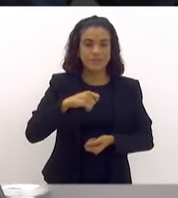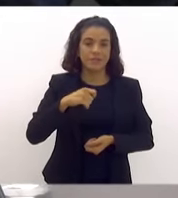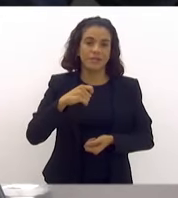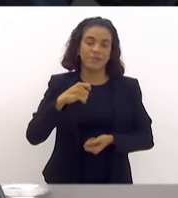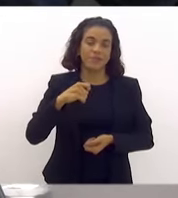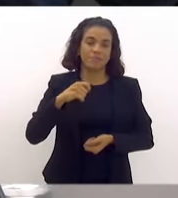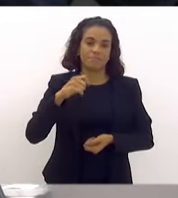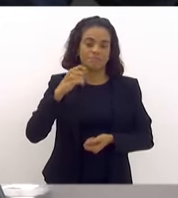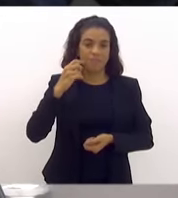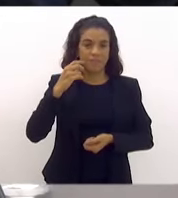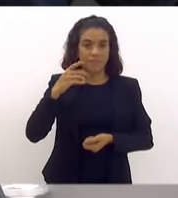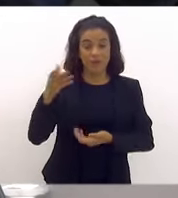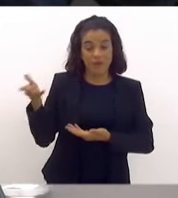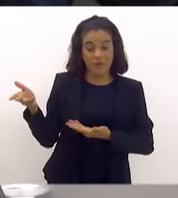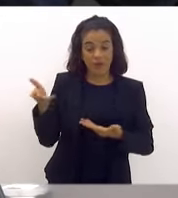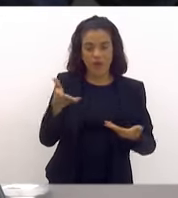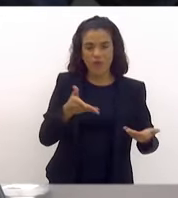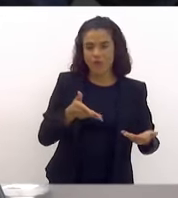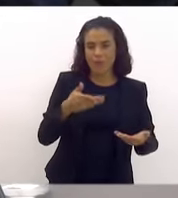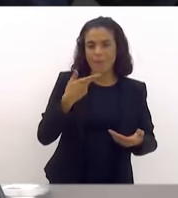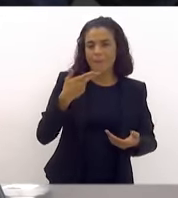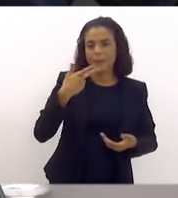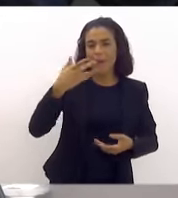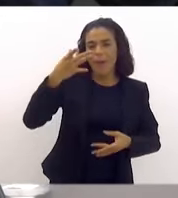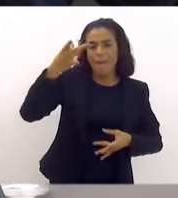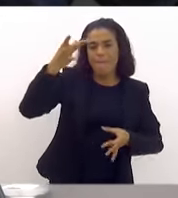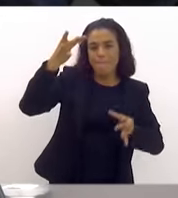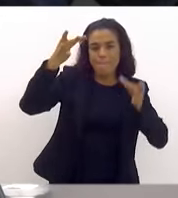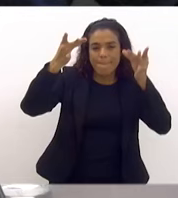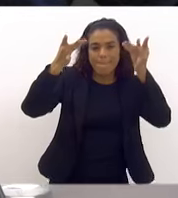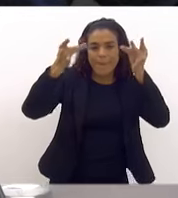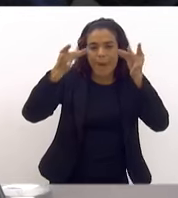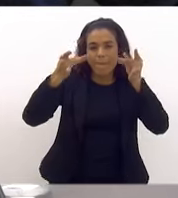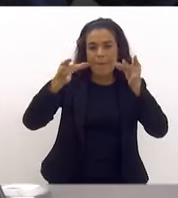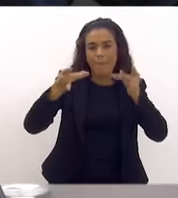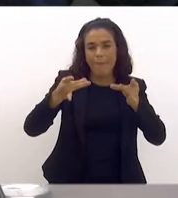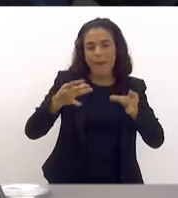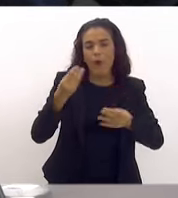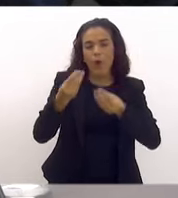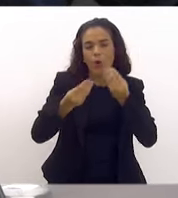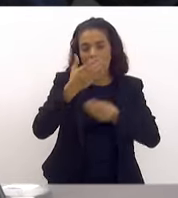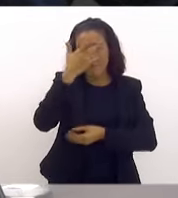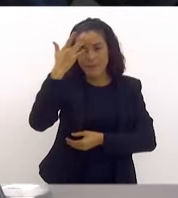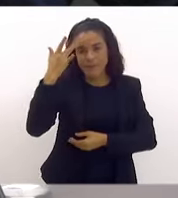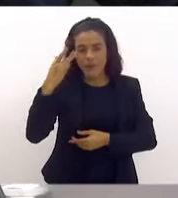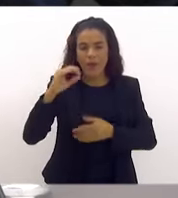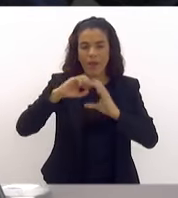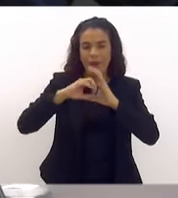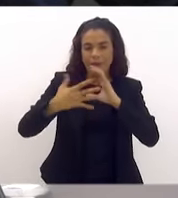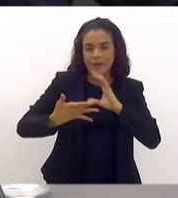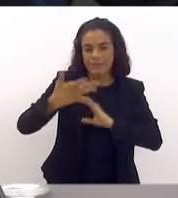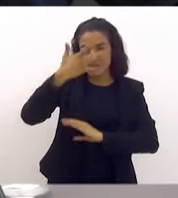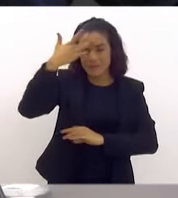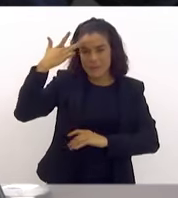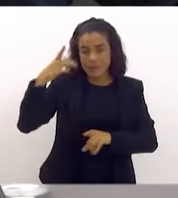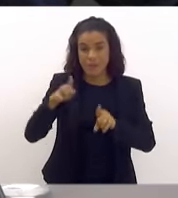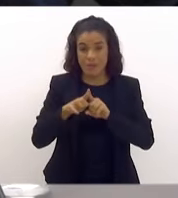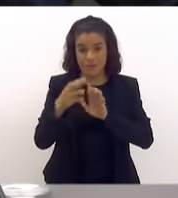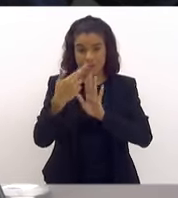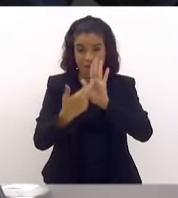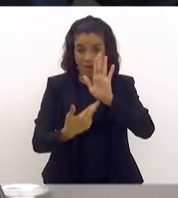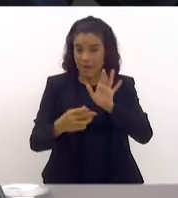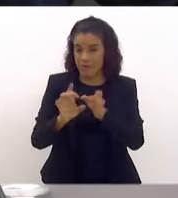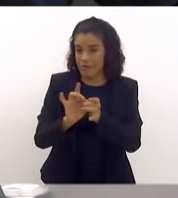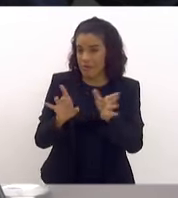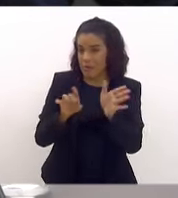né ela deve ser convidada a descrever previamente a pessoa a ser reconhecida nós devemos priorizar o uso de relato livre